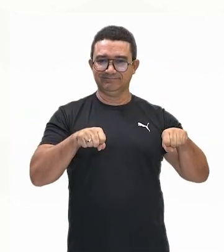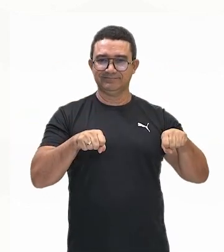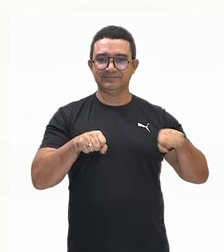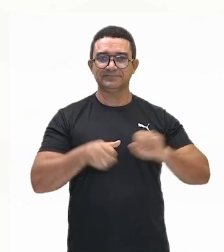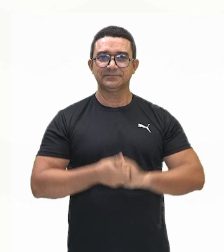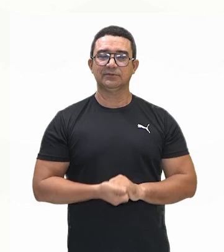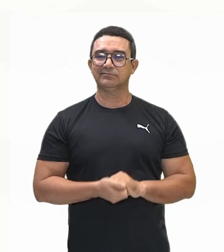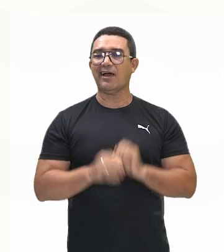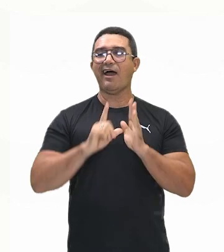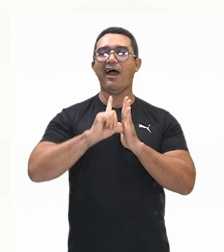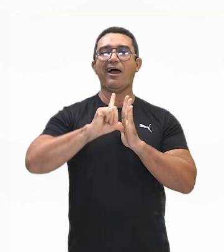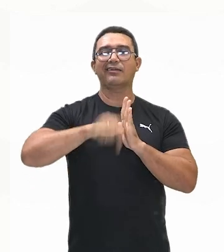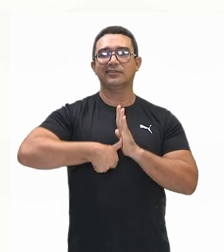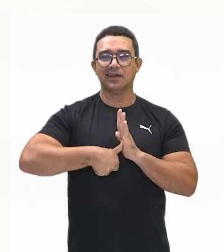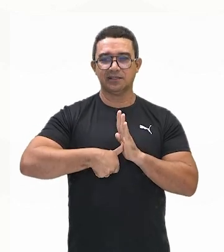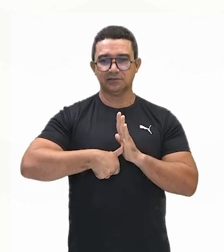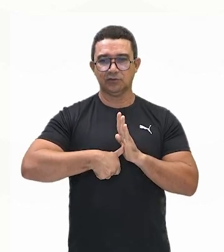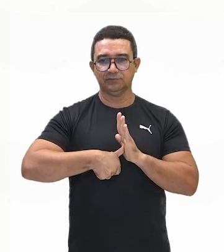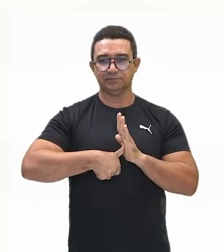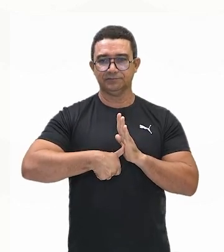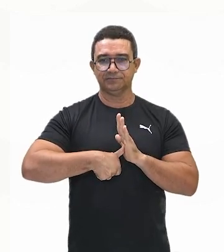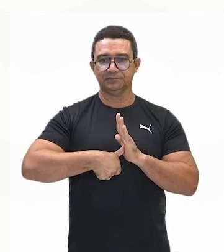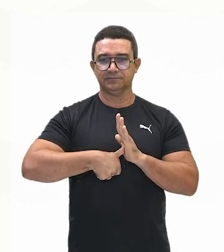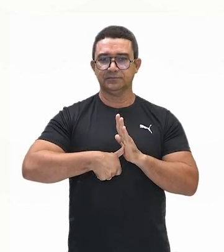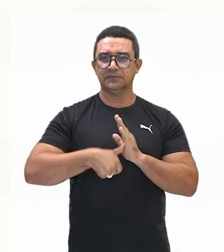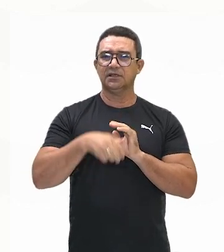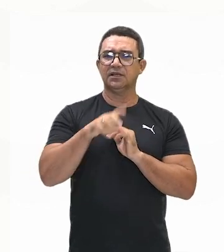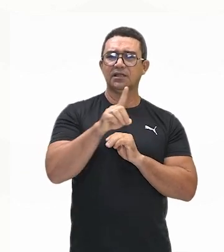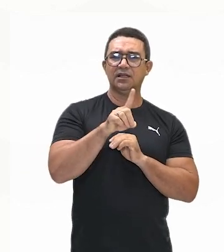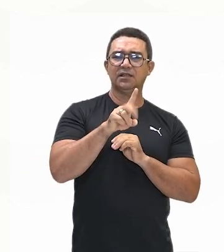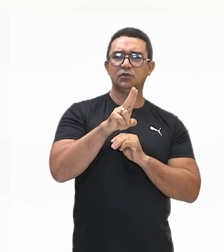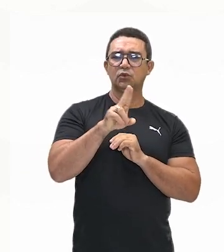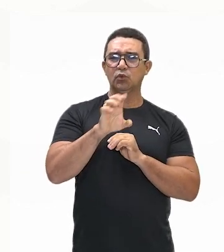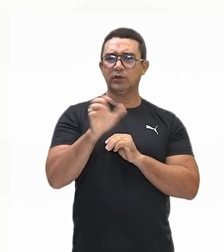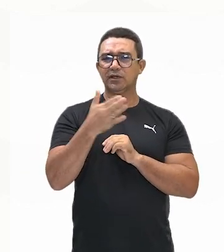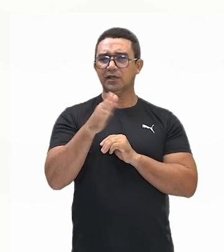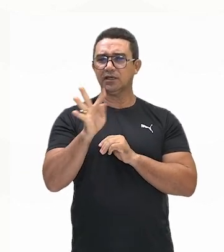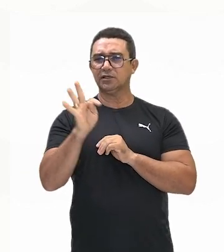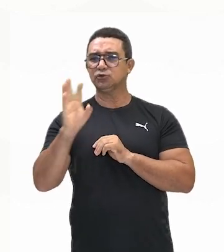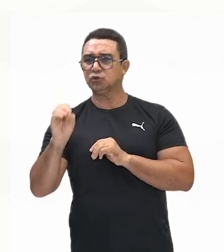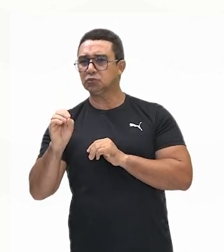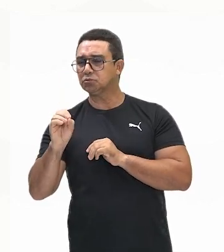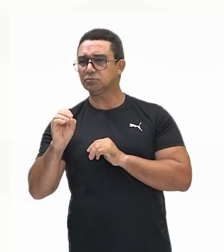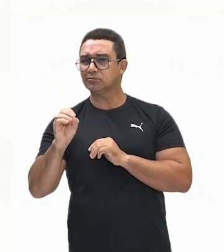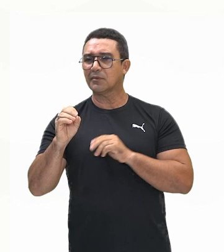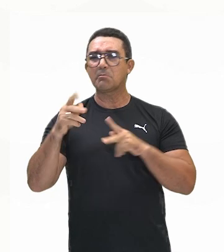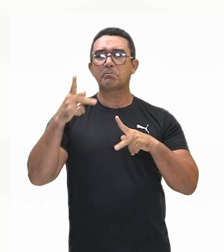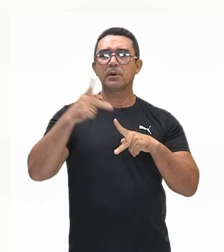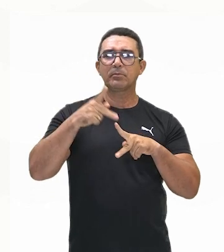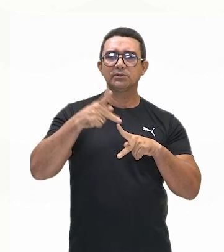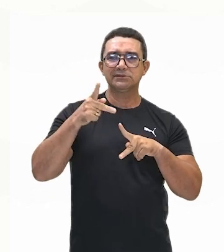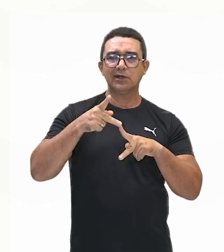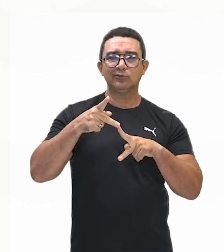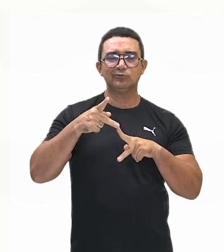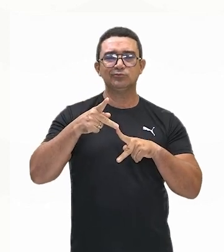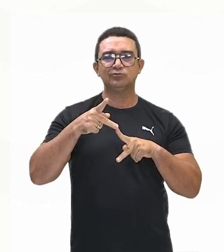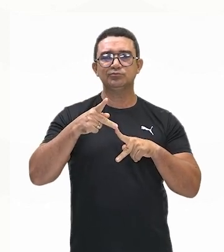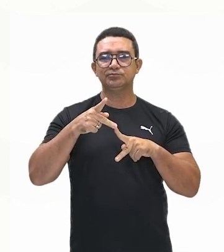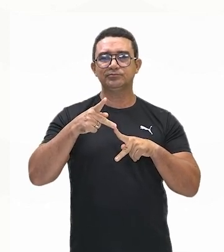delayed, estará atrasada, due to. Essa preposição aqui, gente, ela é uma preposição que a gente